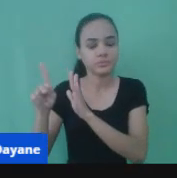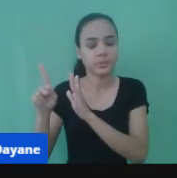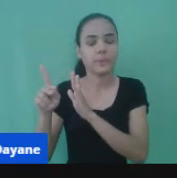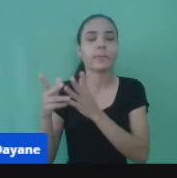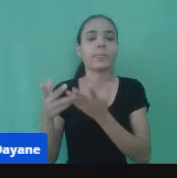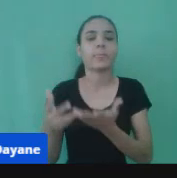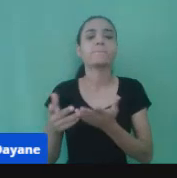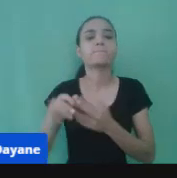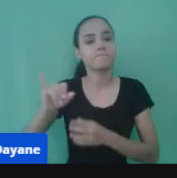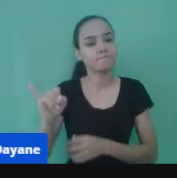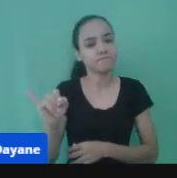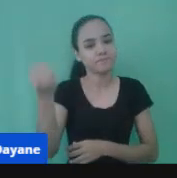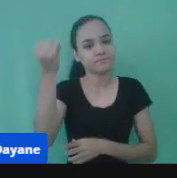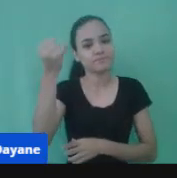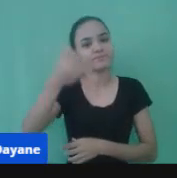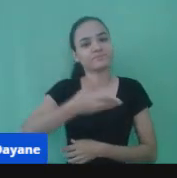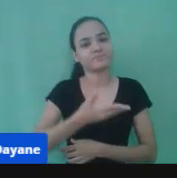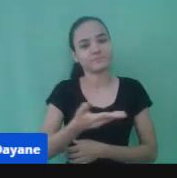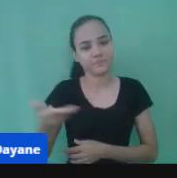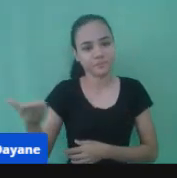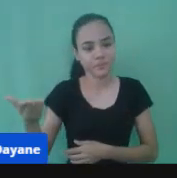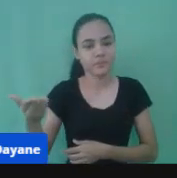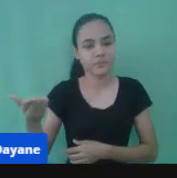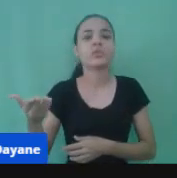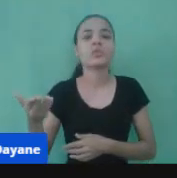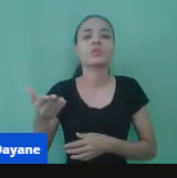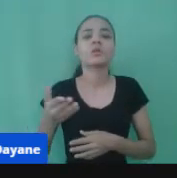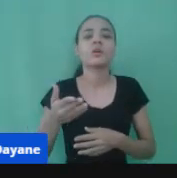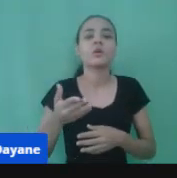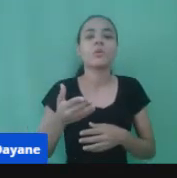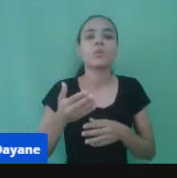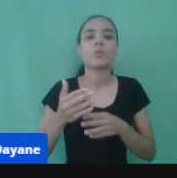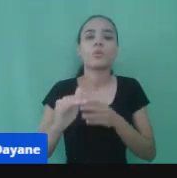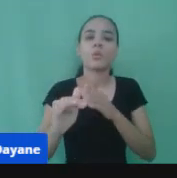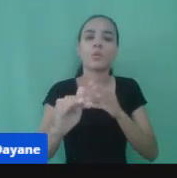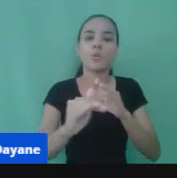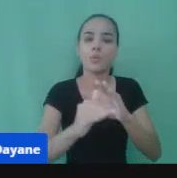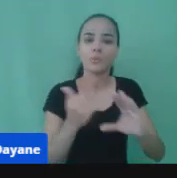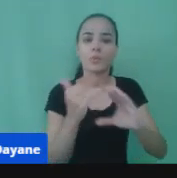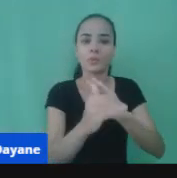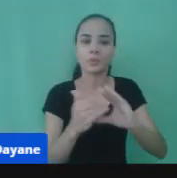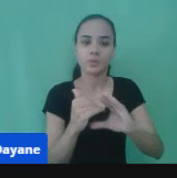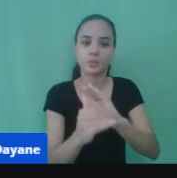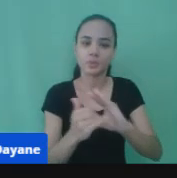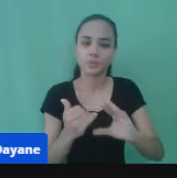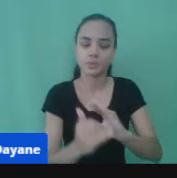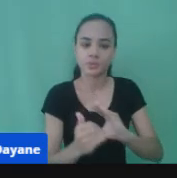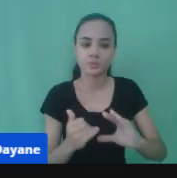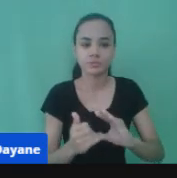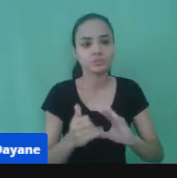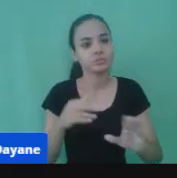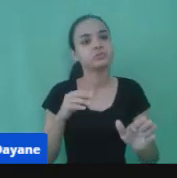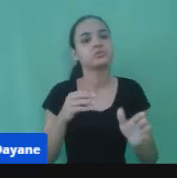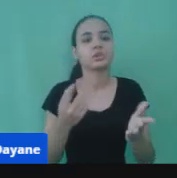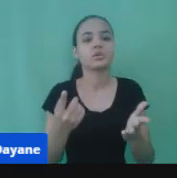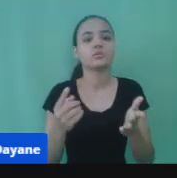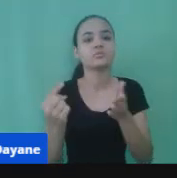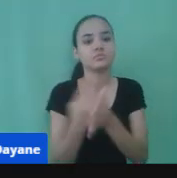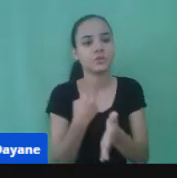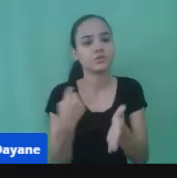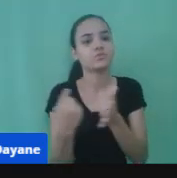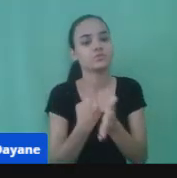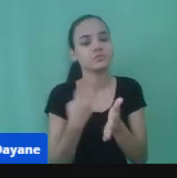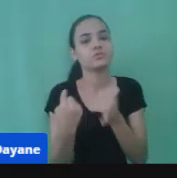aproveitem, tá bom? Vão deixando os comentários de vocês aí no chat, as perguntas, né? A gente vai respondendo ao longo